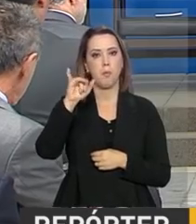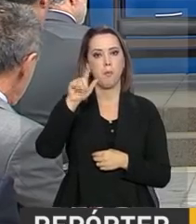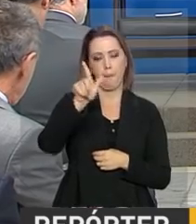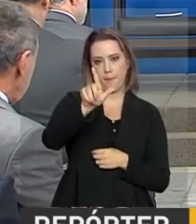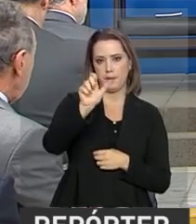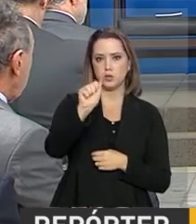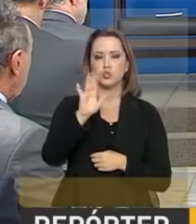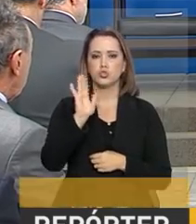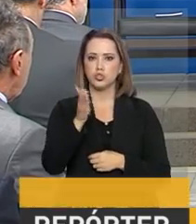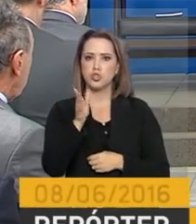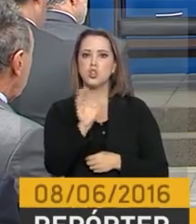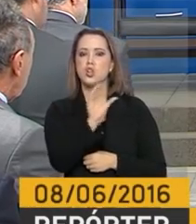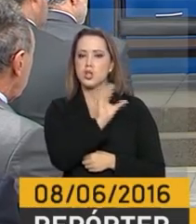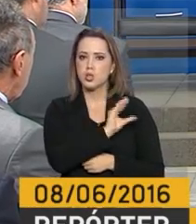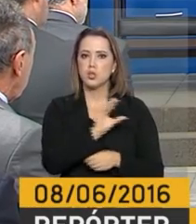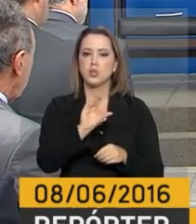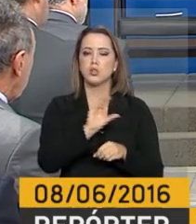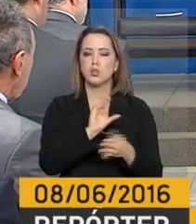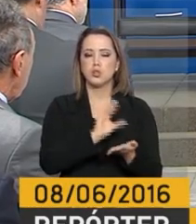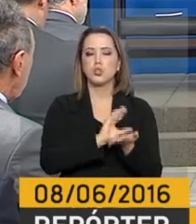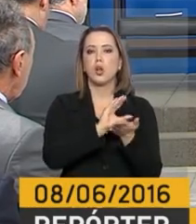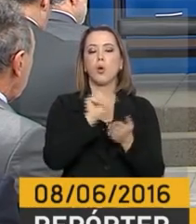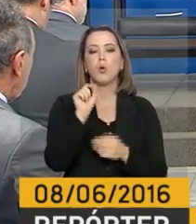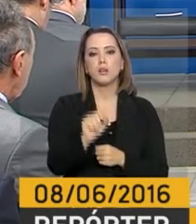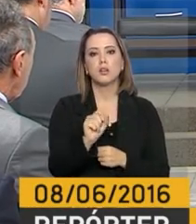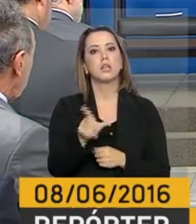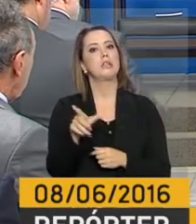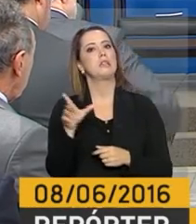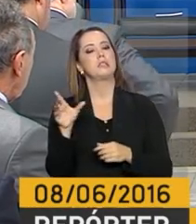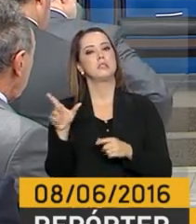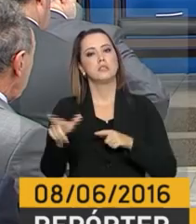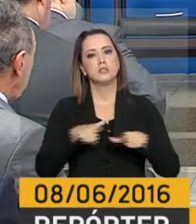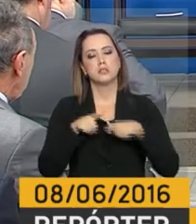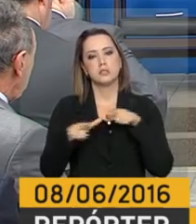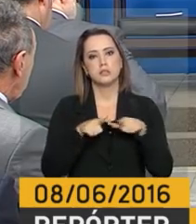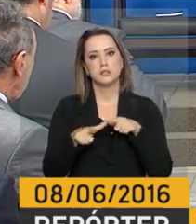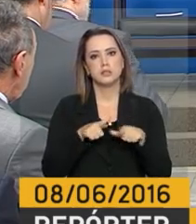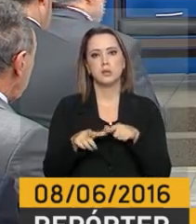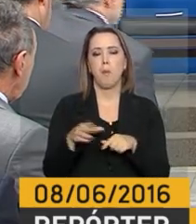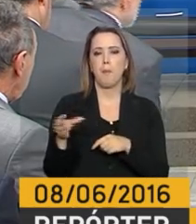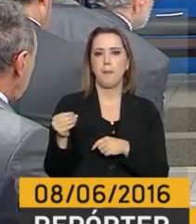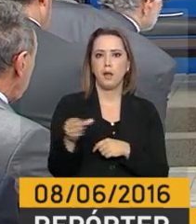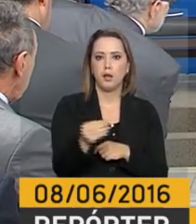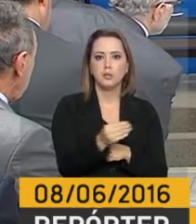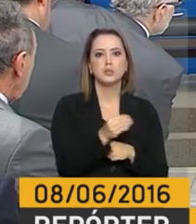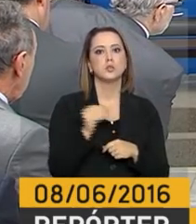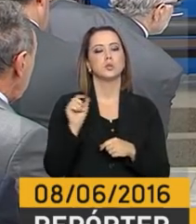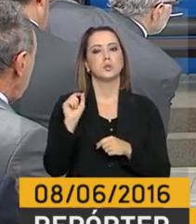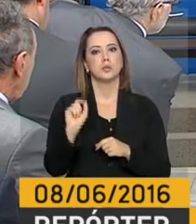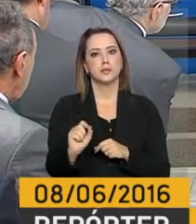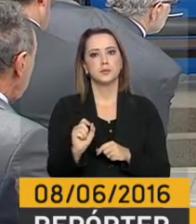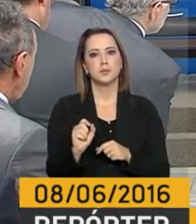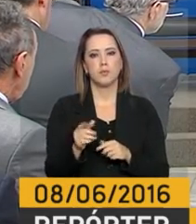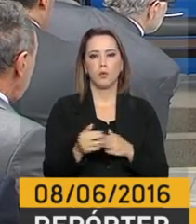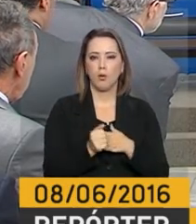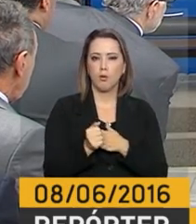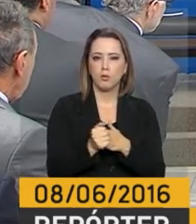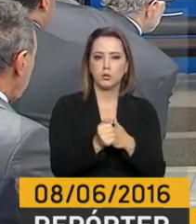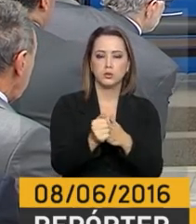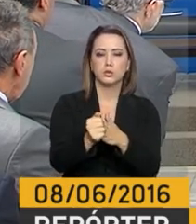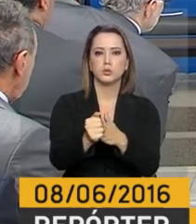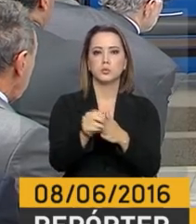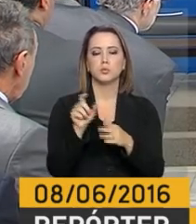Ah muito intensos por exemplo na questão do direcionamento dos projetos de